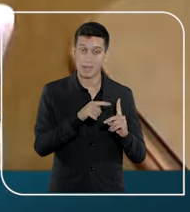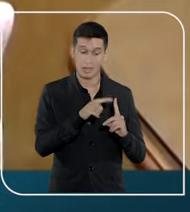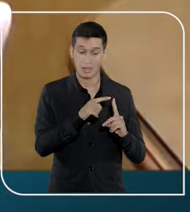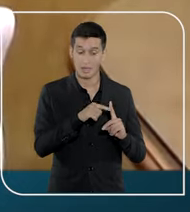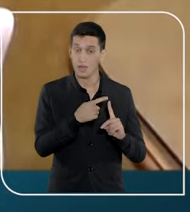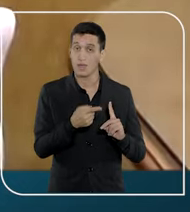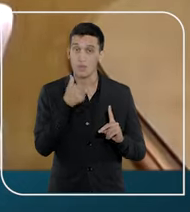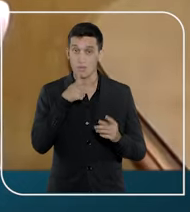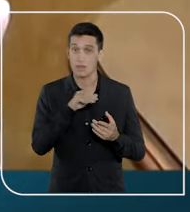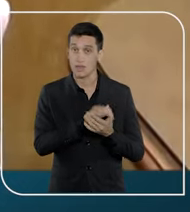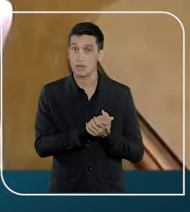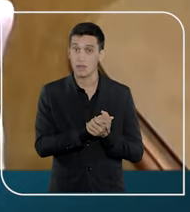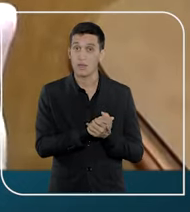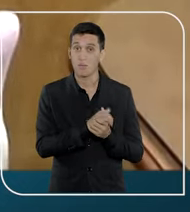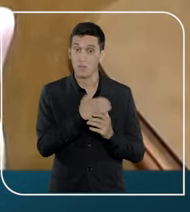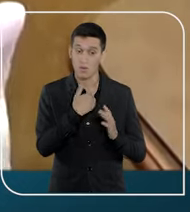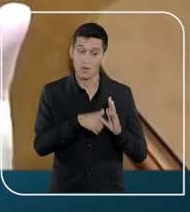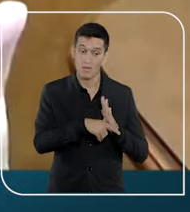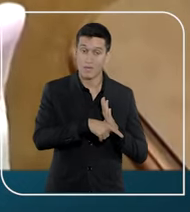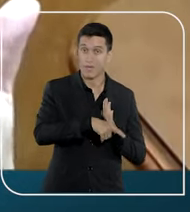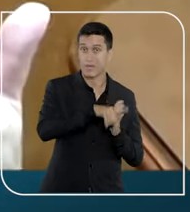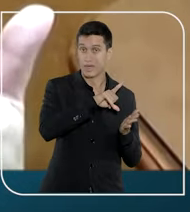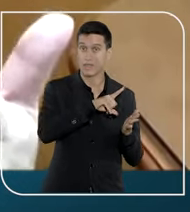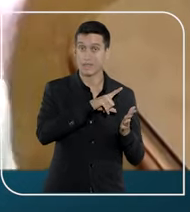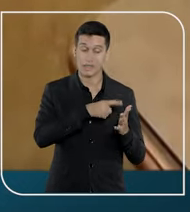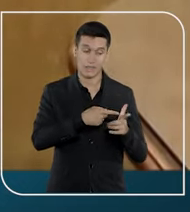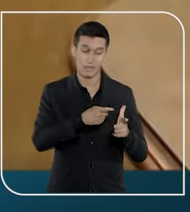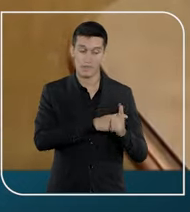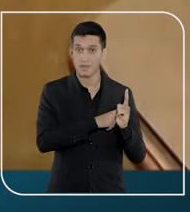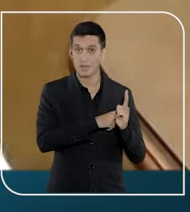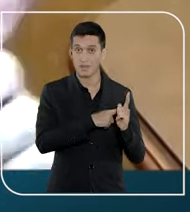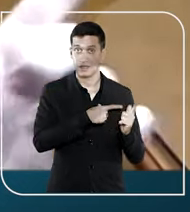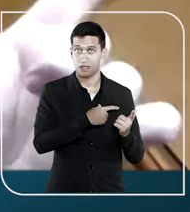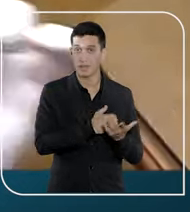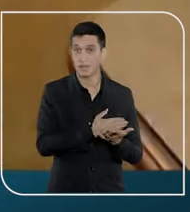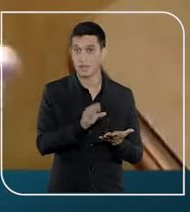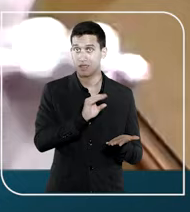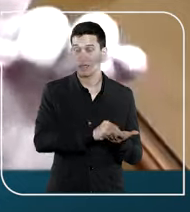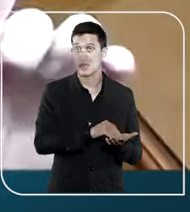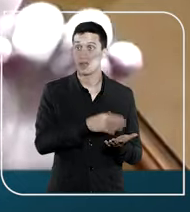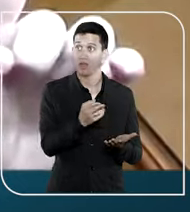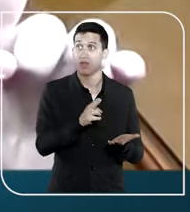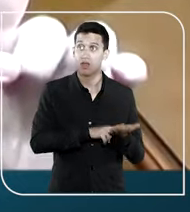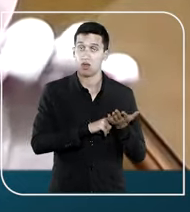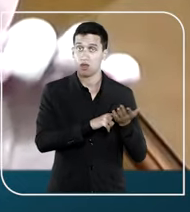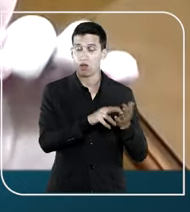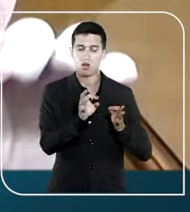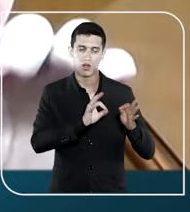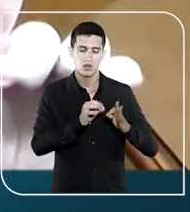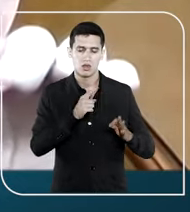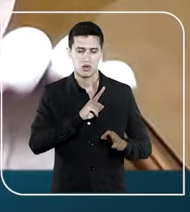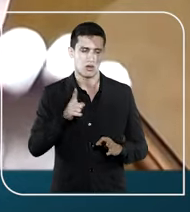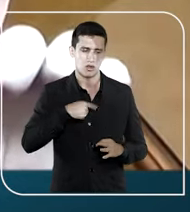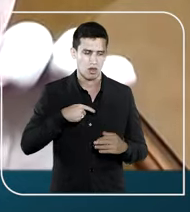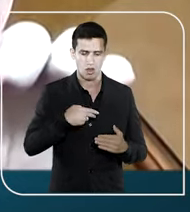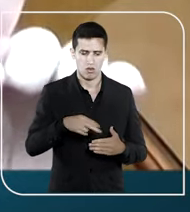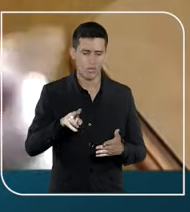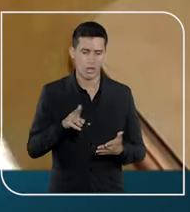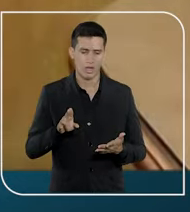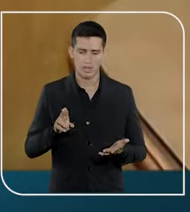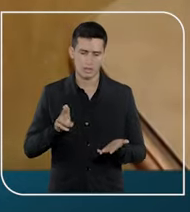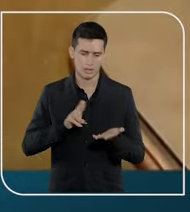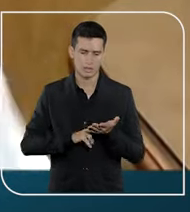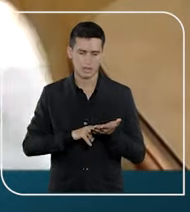dívida ser contraída. E aí o cartório de registro de imóveis falou: não, eu não vou averbar a carta de